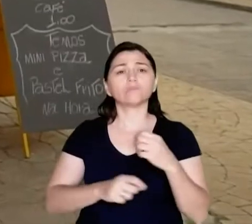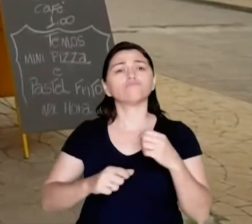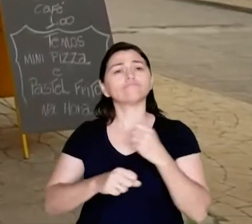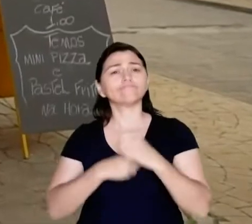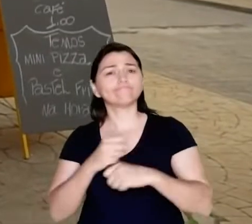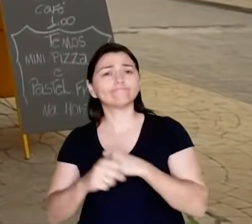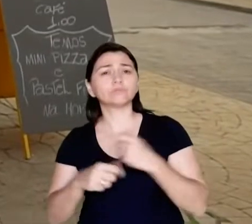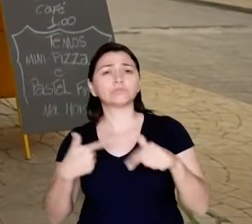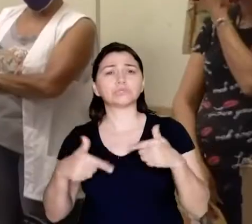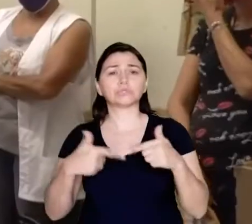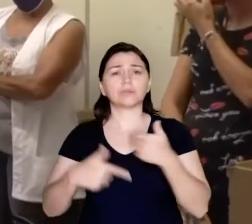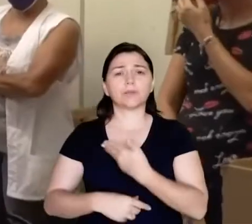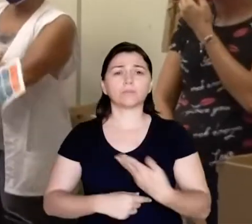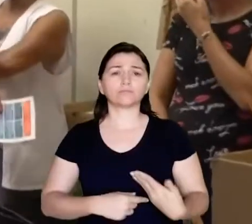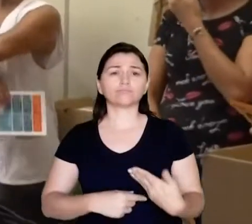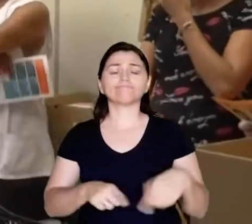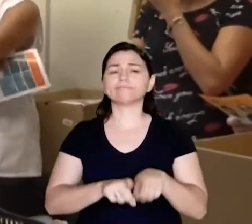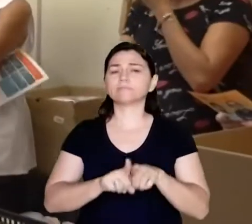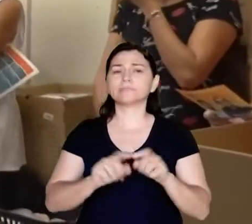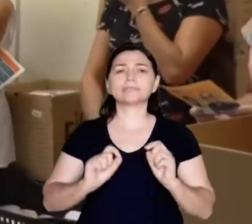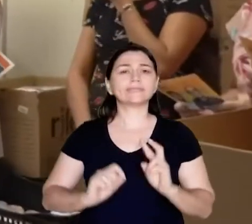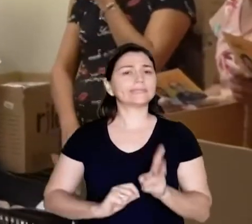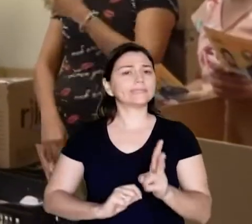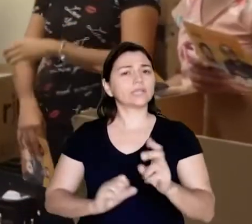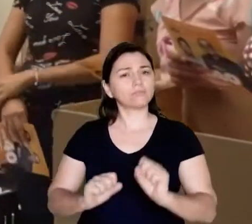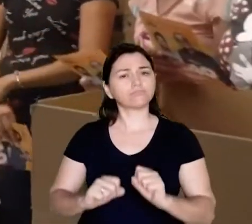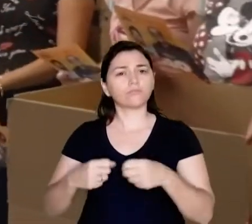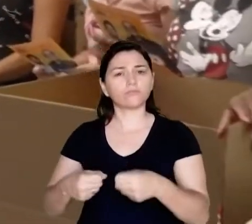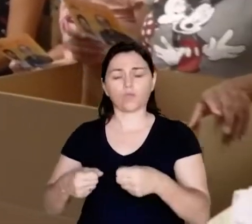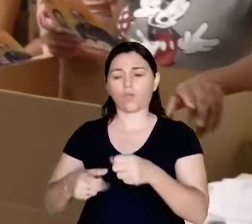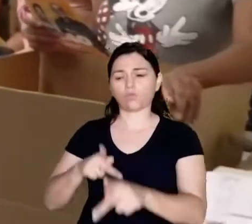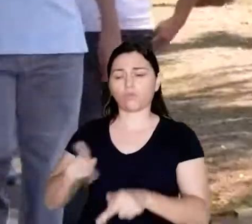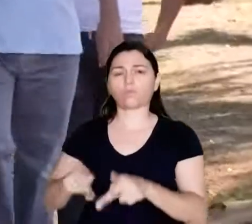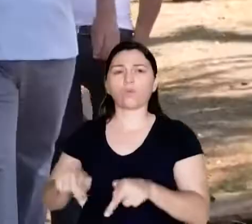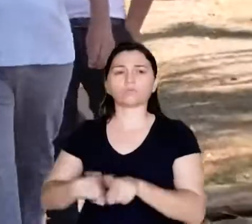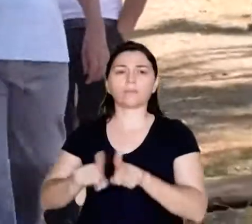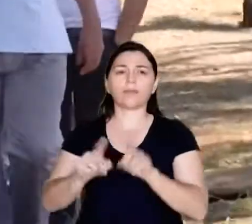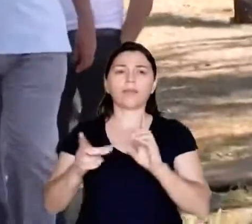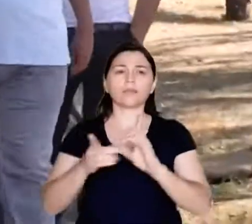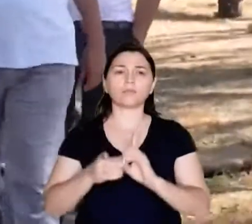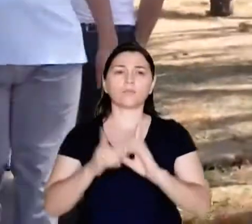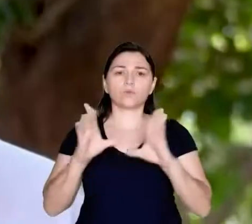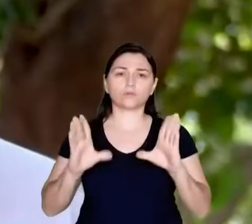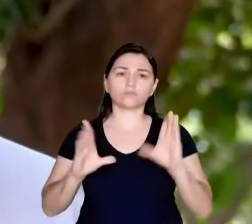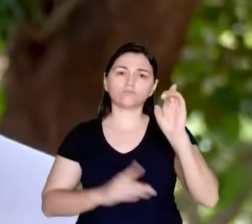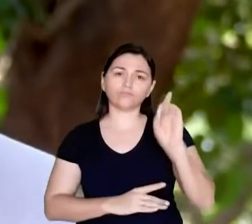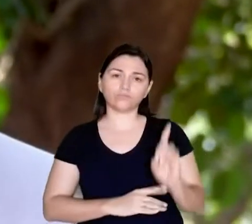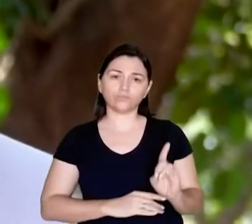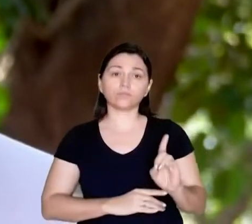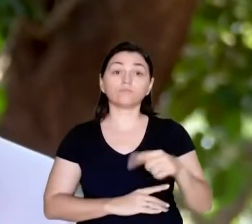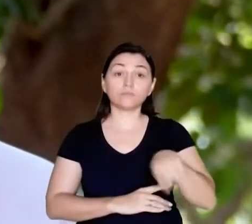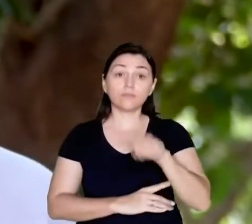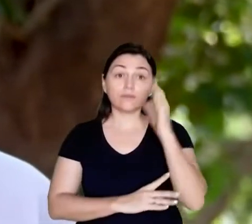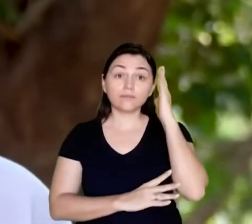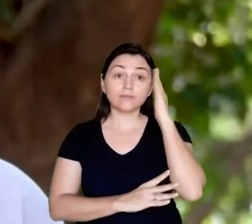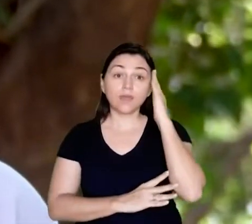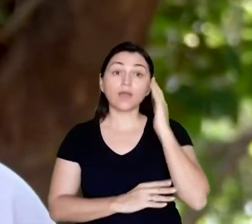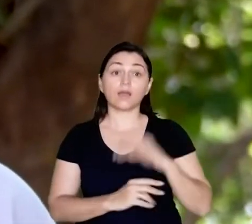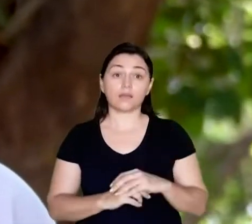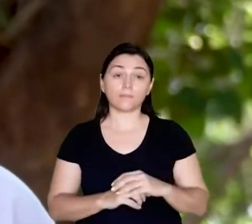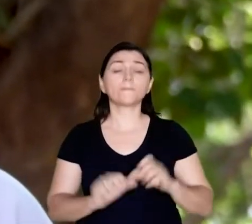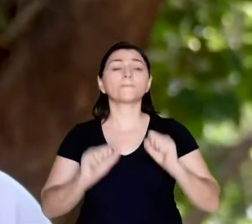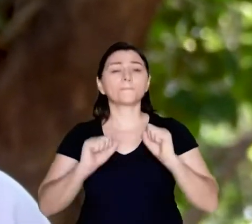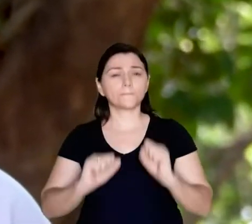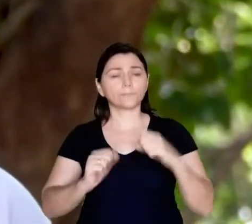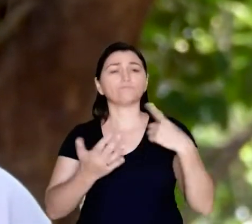e muito trabalho e muita luta. Sempre em defesa do povo, dos direitos, da democracia. E vocês me conhecem,